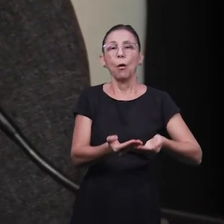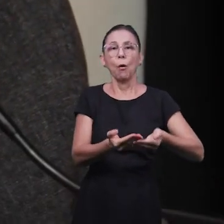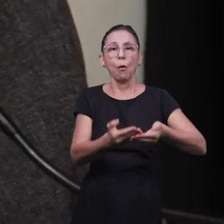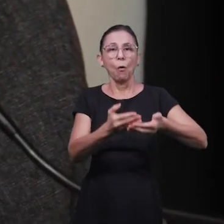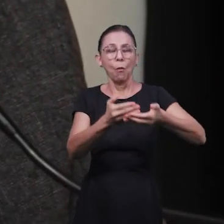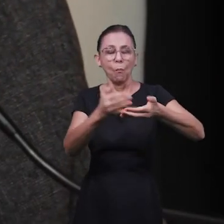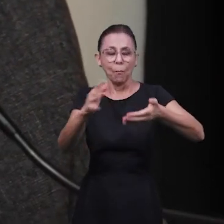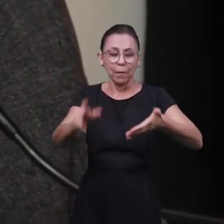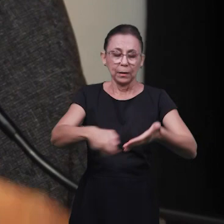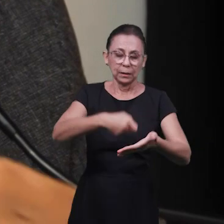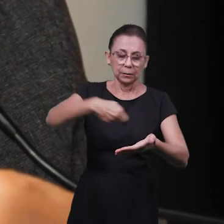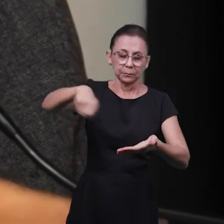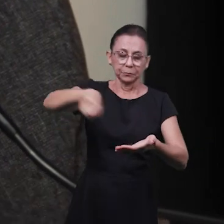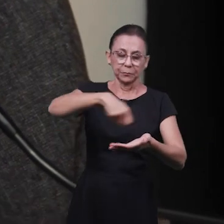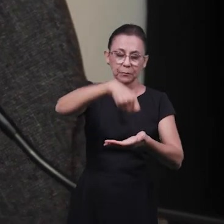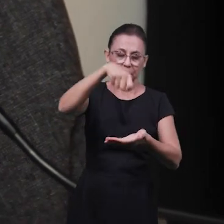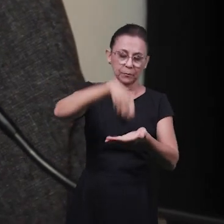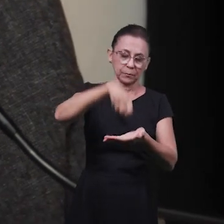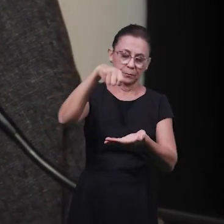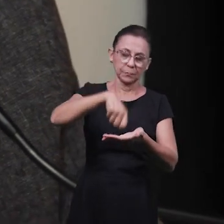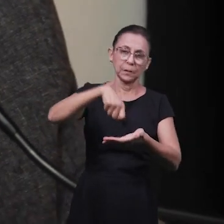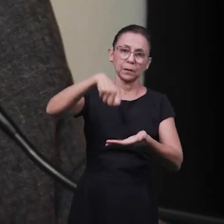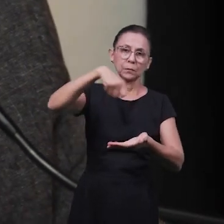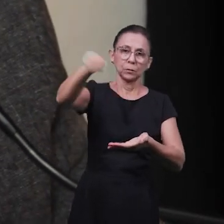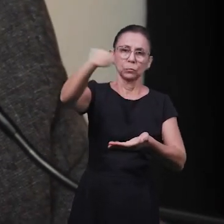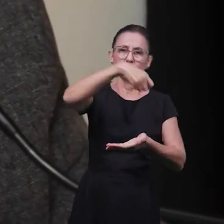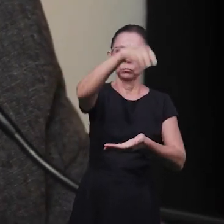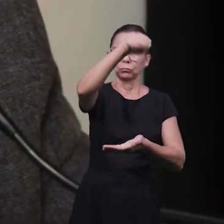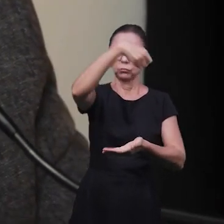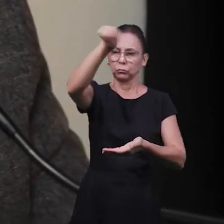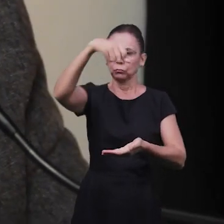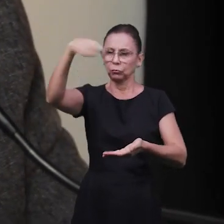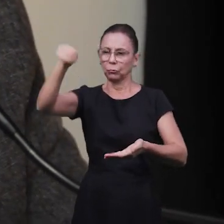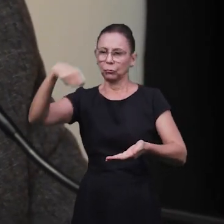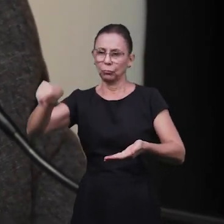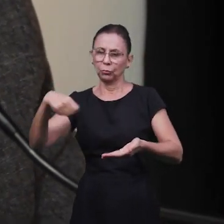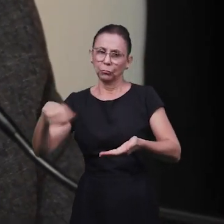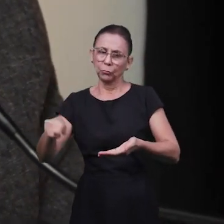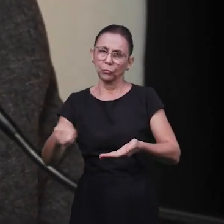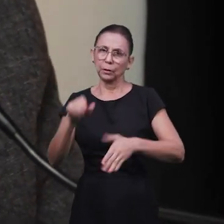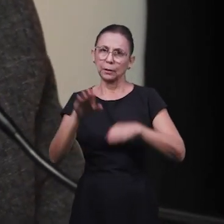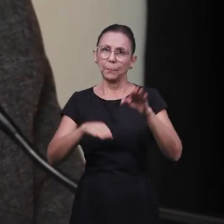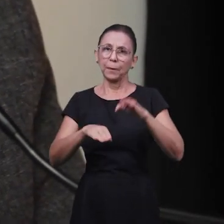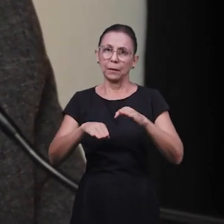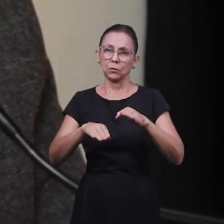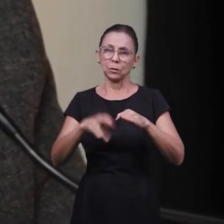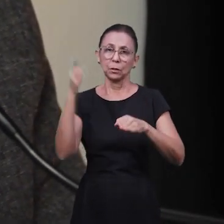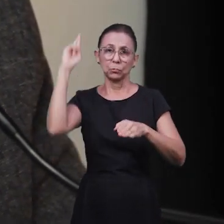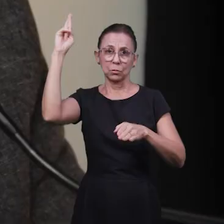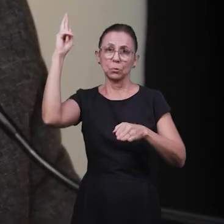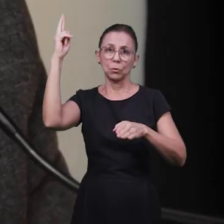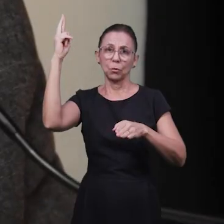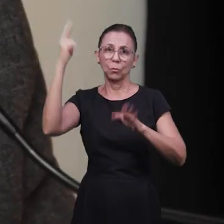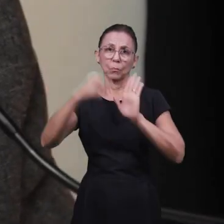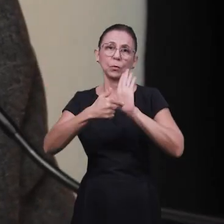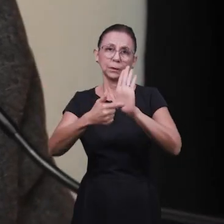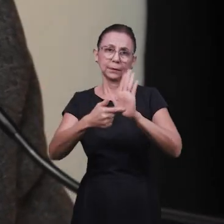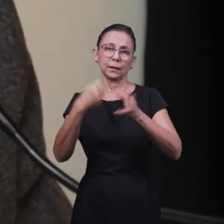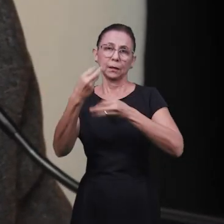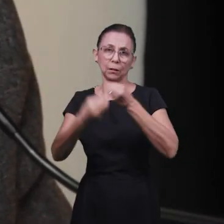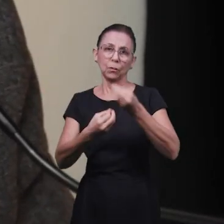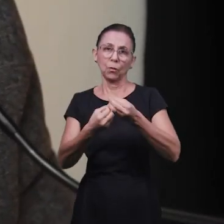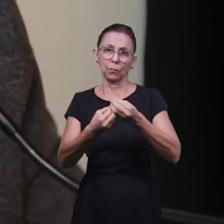podia aspergir de acordo com a orientação do Senhor, mas dependia do sacerdote. Então,